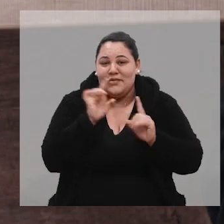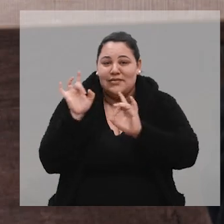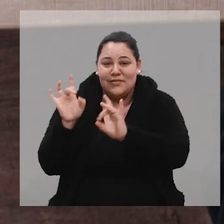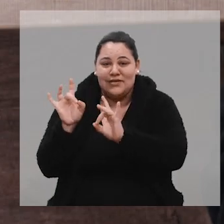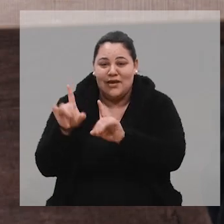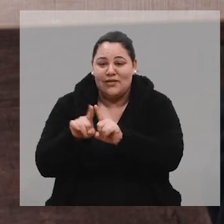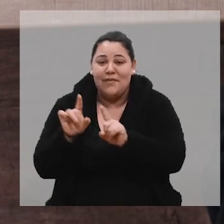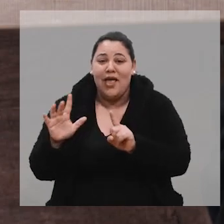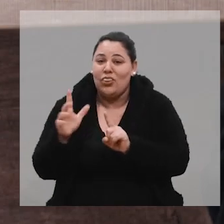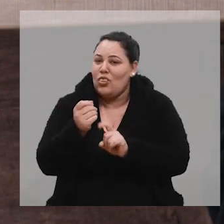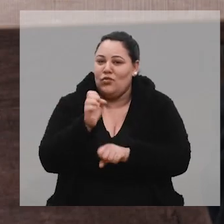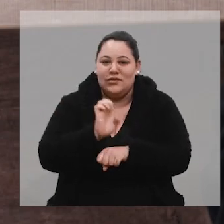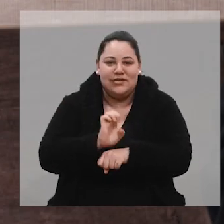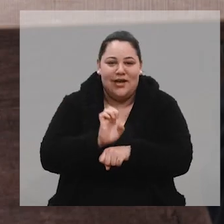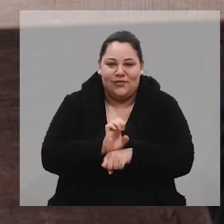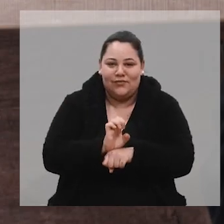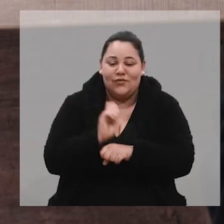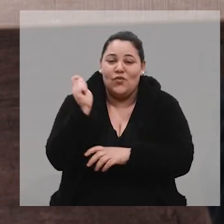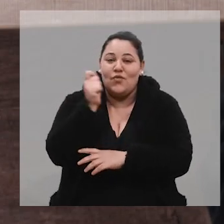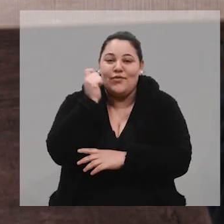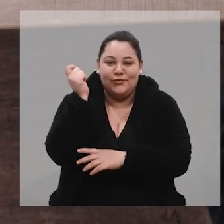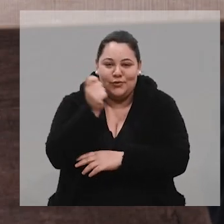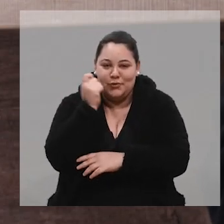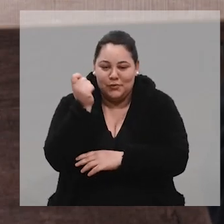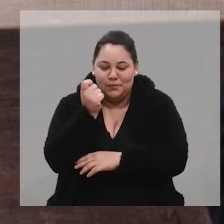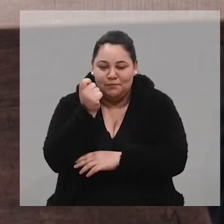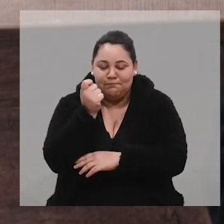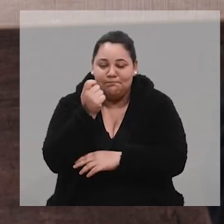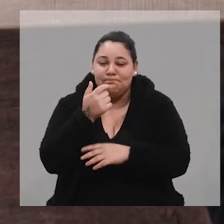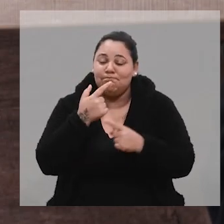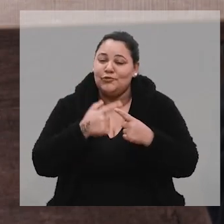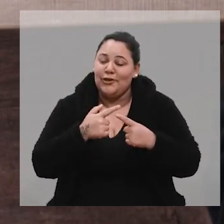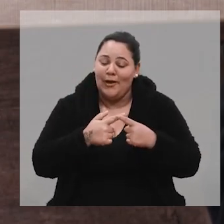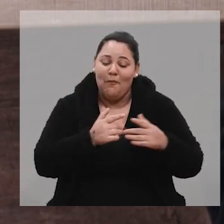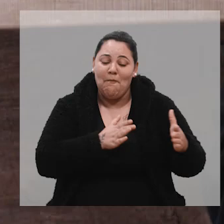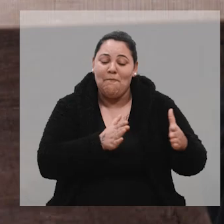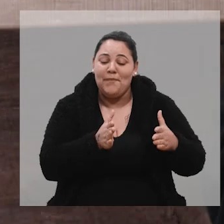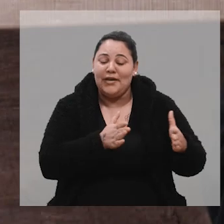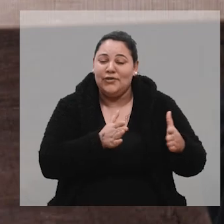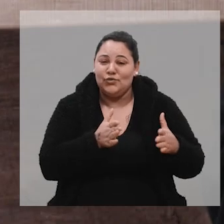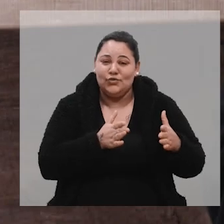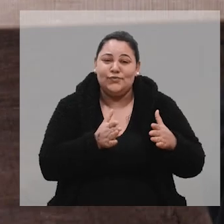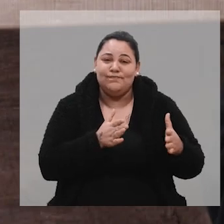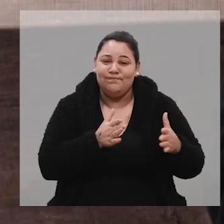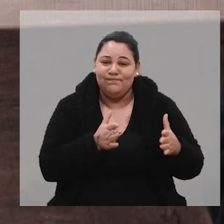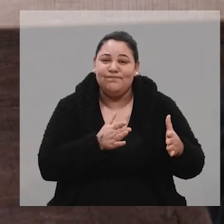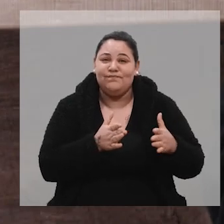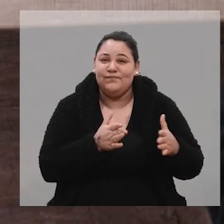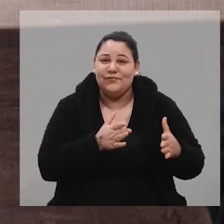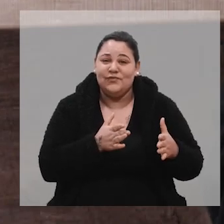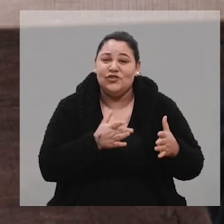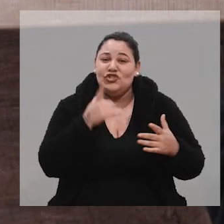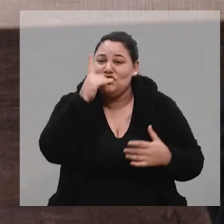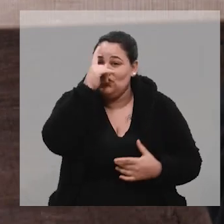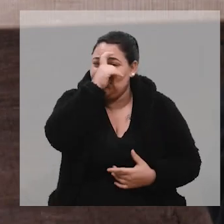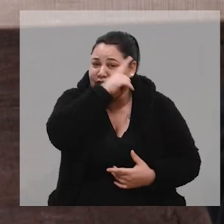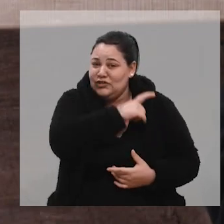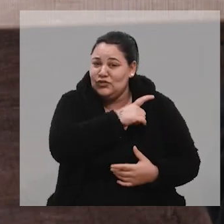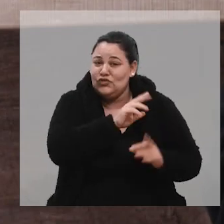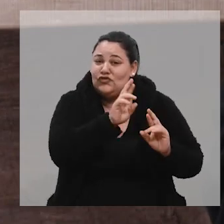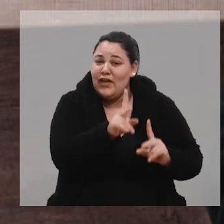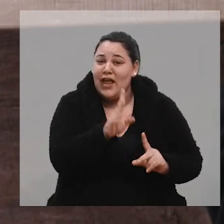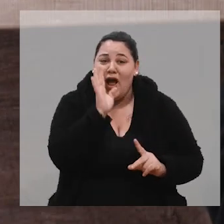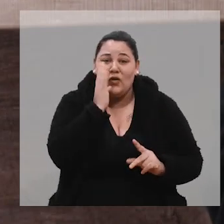também em especial a todo o estado do nosso Rio Grande do Sul. Uma situação atípica,